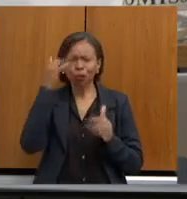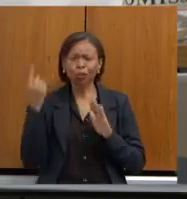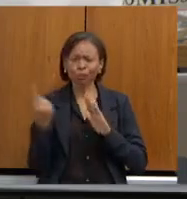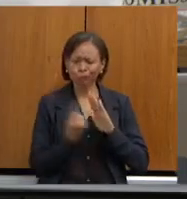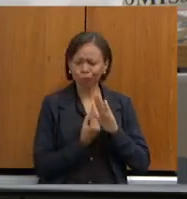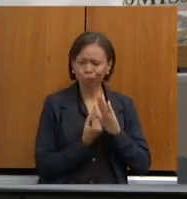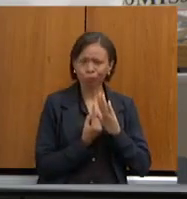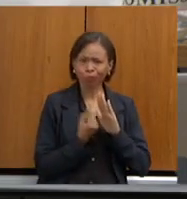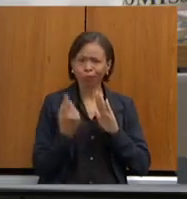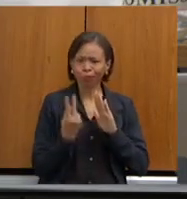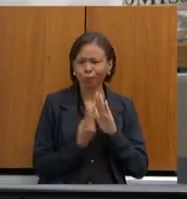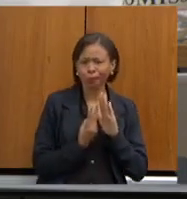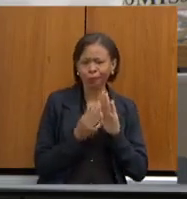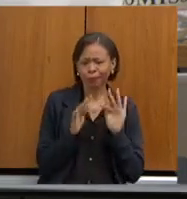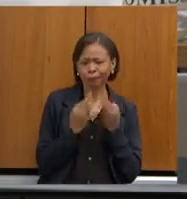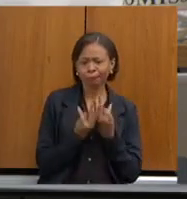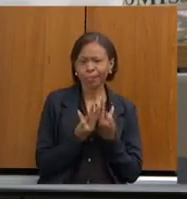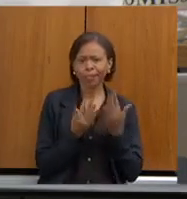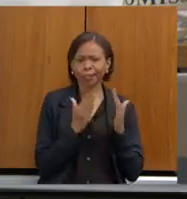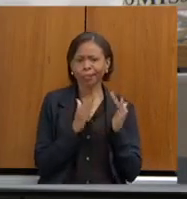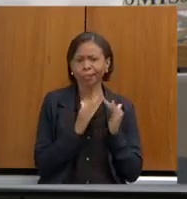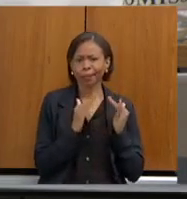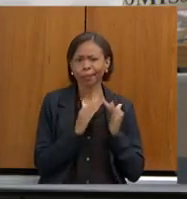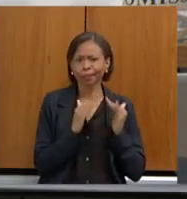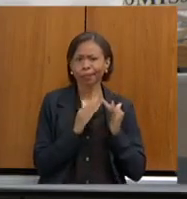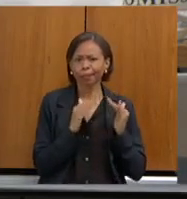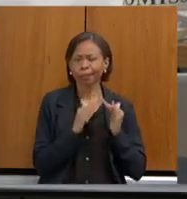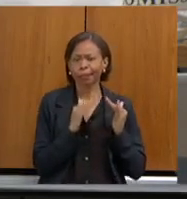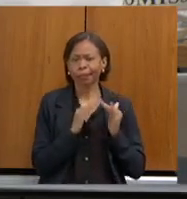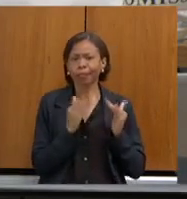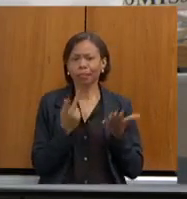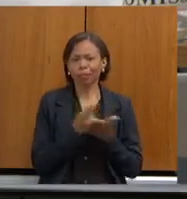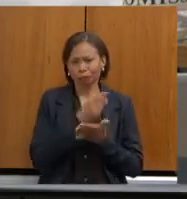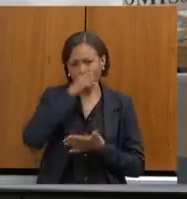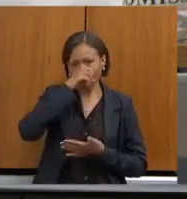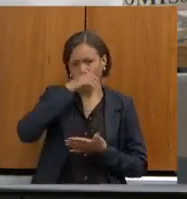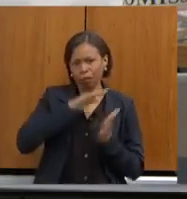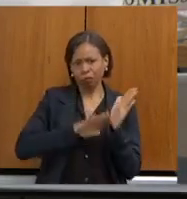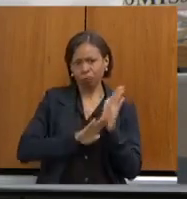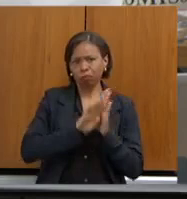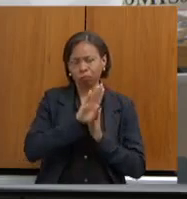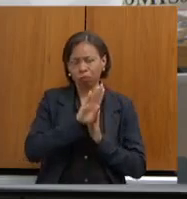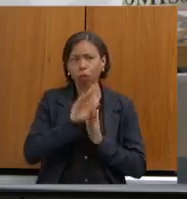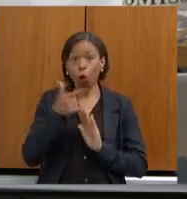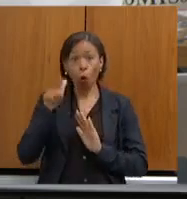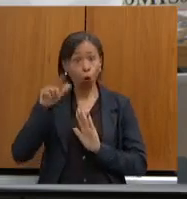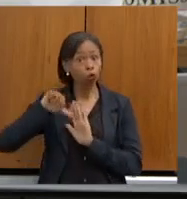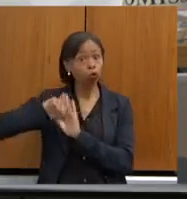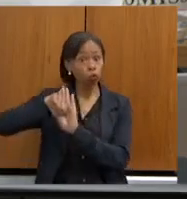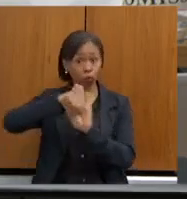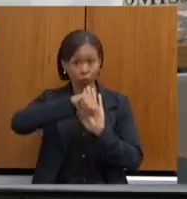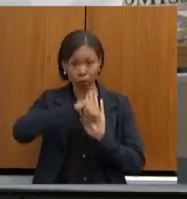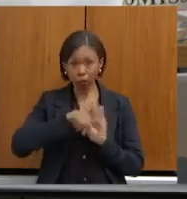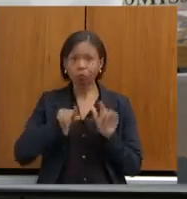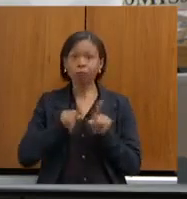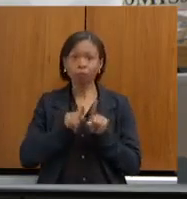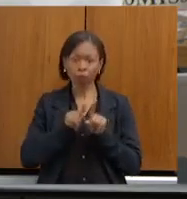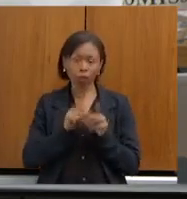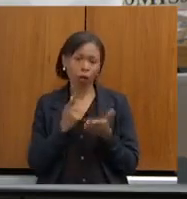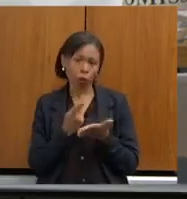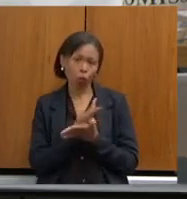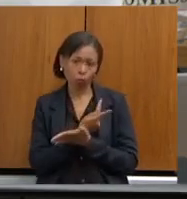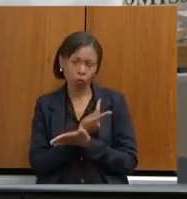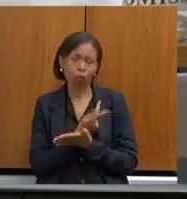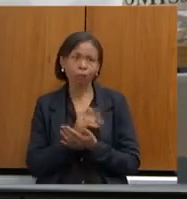vários outros crimes poderiam ter ter ido na mesma direção que a gente conseguiu melhor os números deles e nós temos esperança que com esse